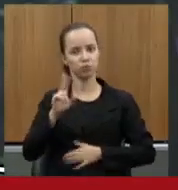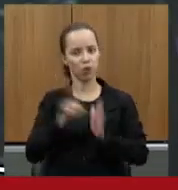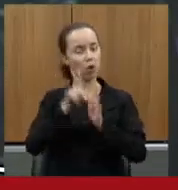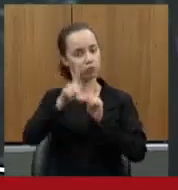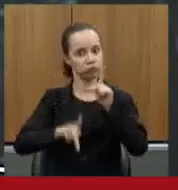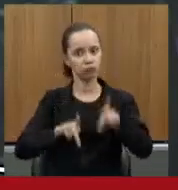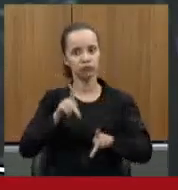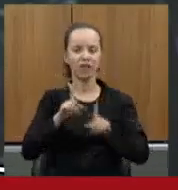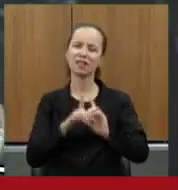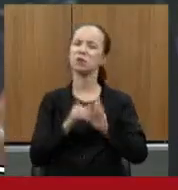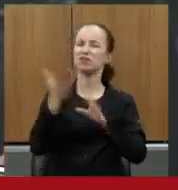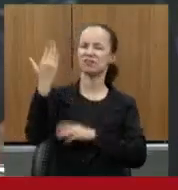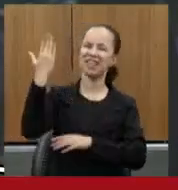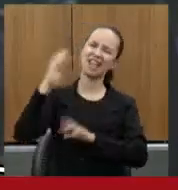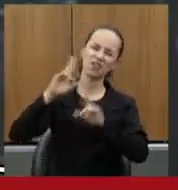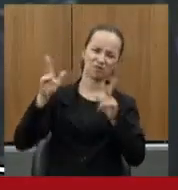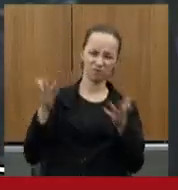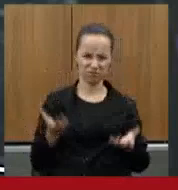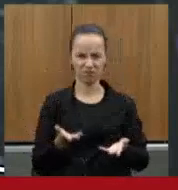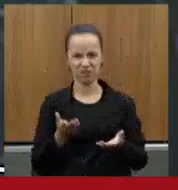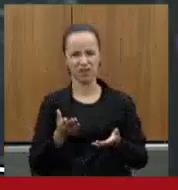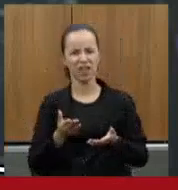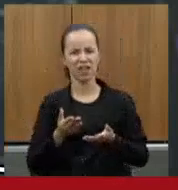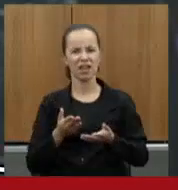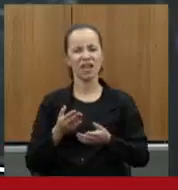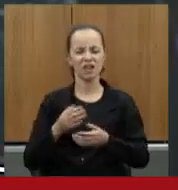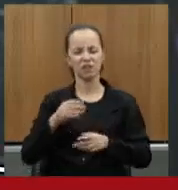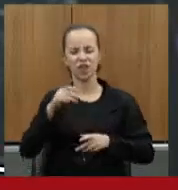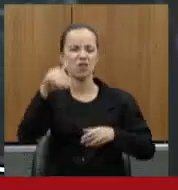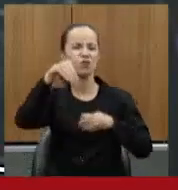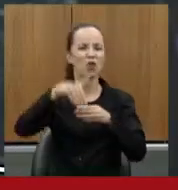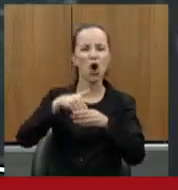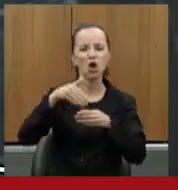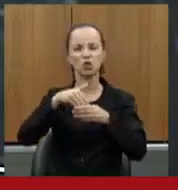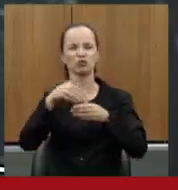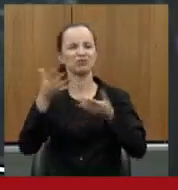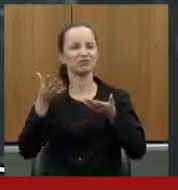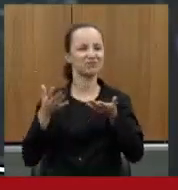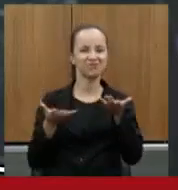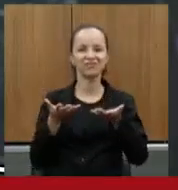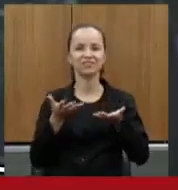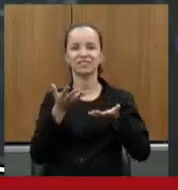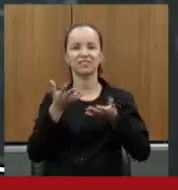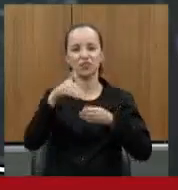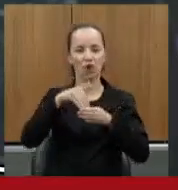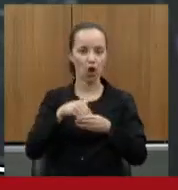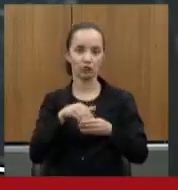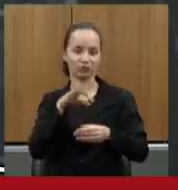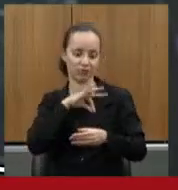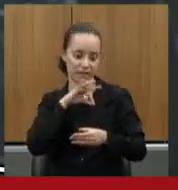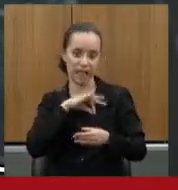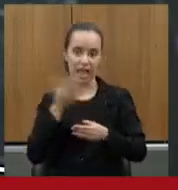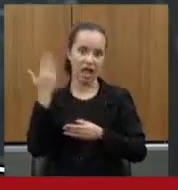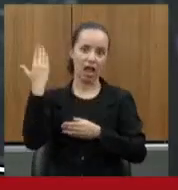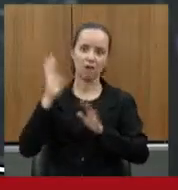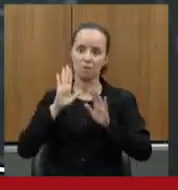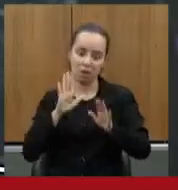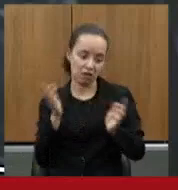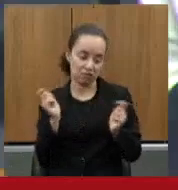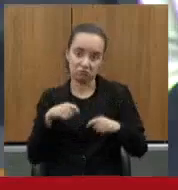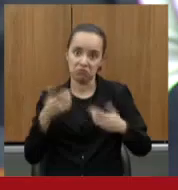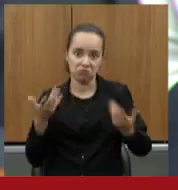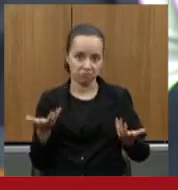Claro, a democracia da época era um pouco diferente. Eram votos indiretos, eram votos por renda, mas era o que se tinha e era o que se podia